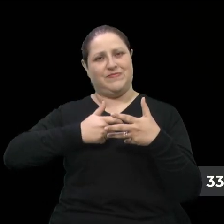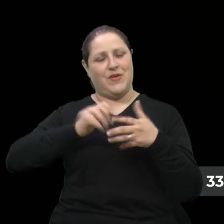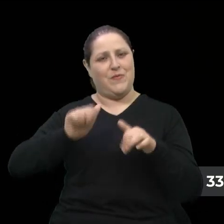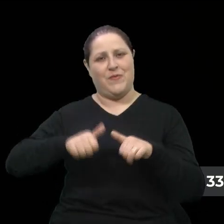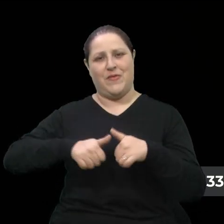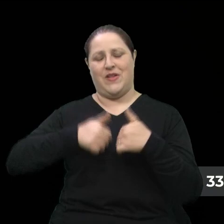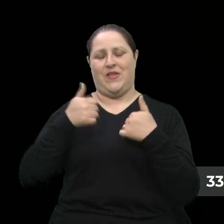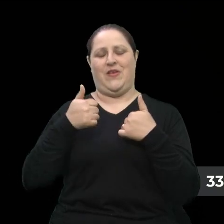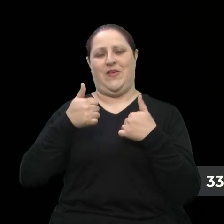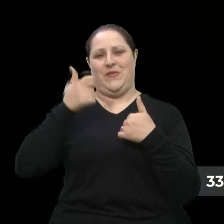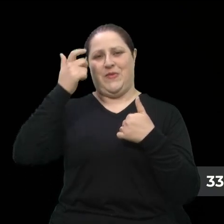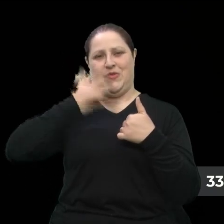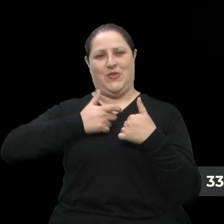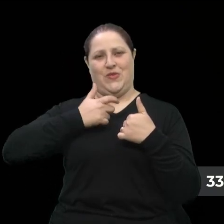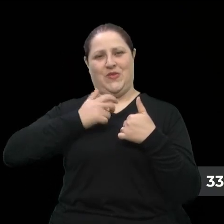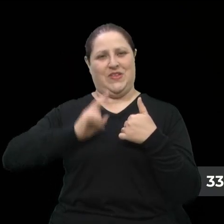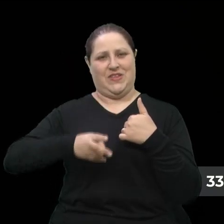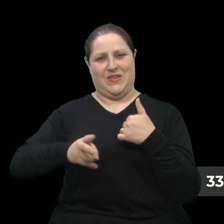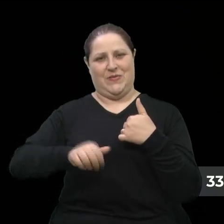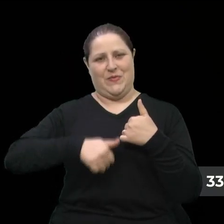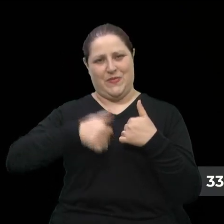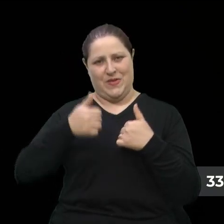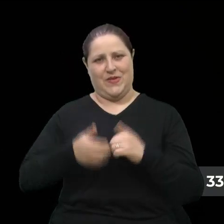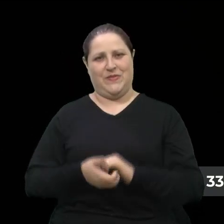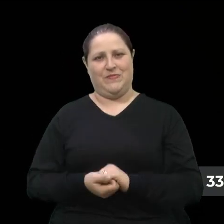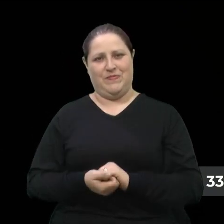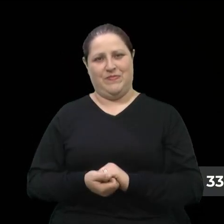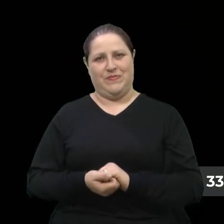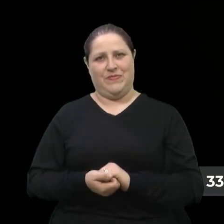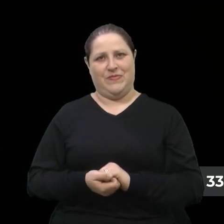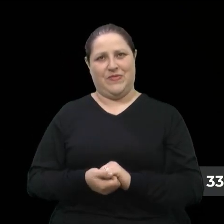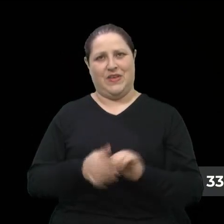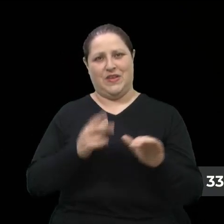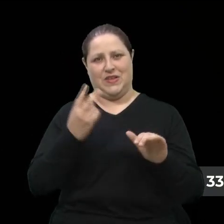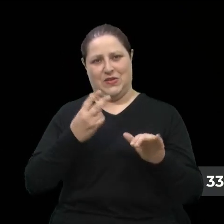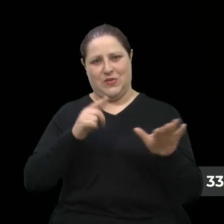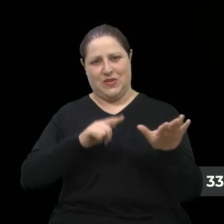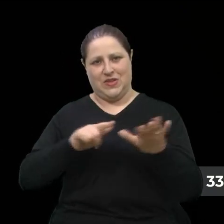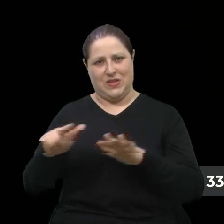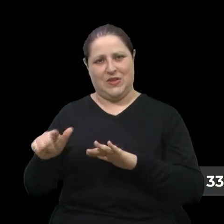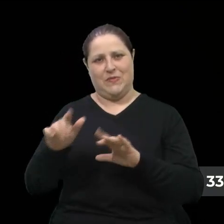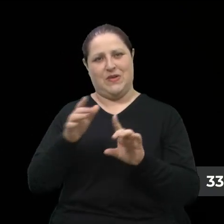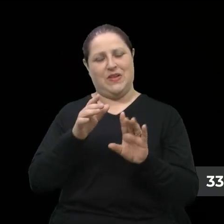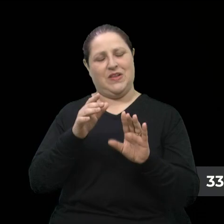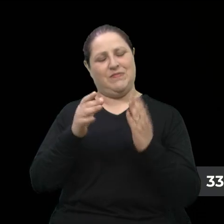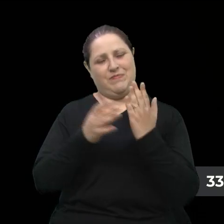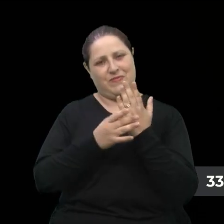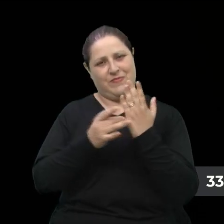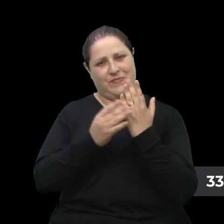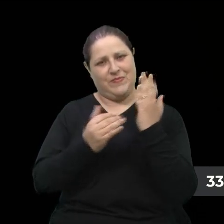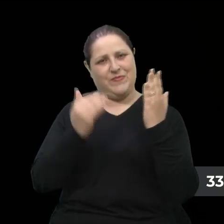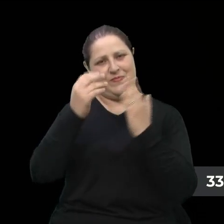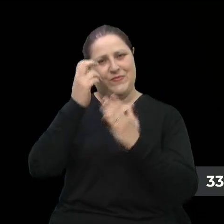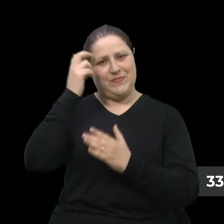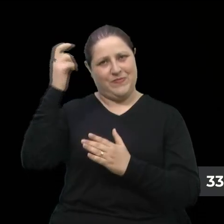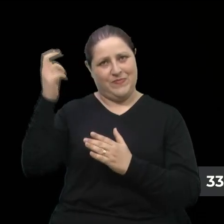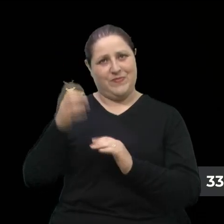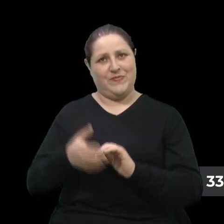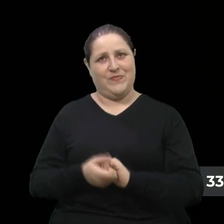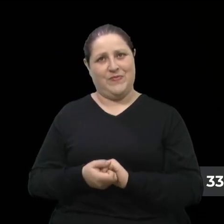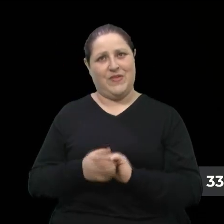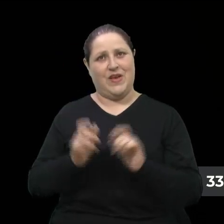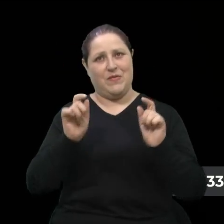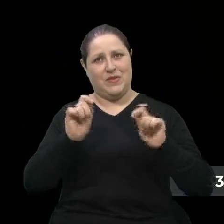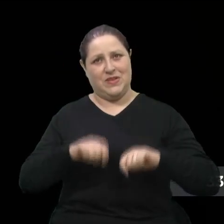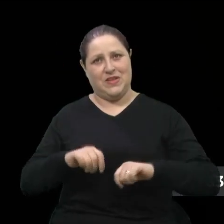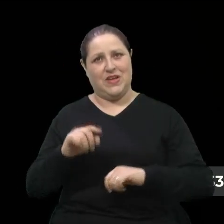mesma. Viva a segunda semana de altas habilidades e superdotação de Caxias do Sul. Viva a diversidade de talentos e a capacidade